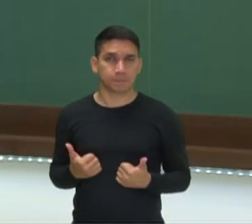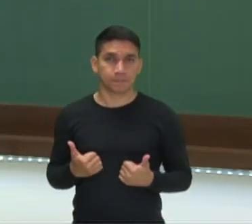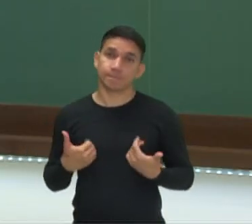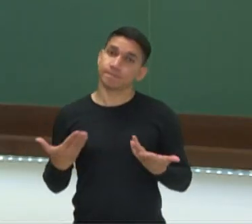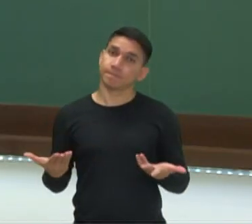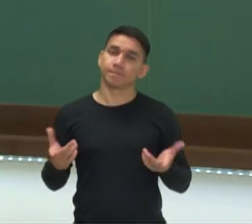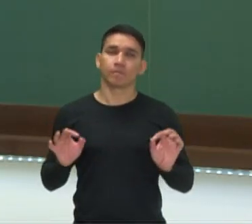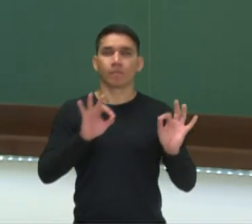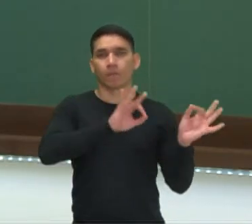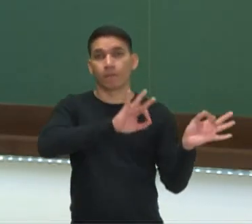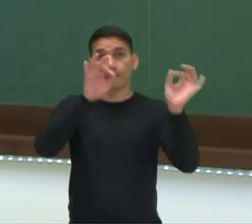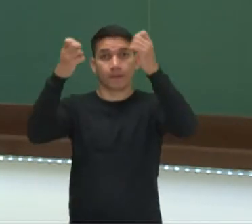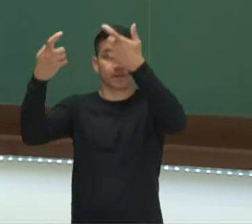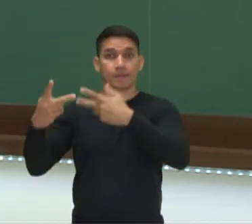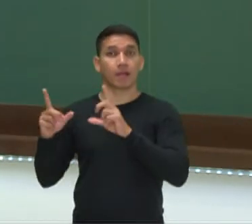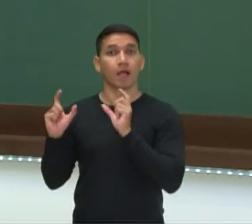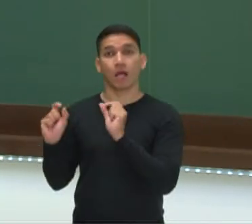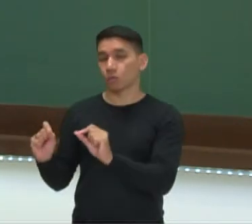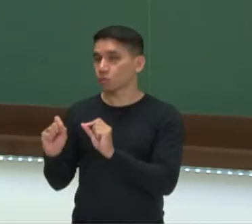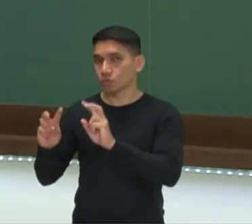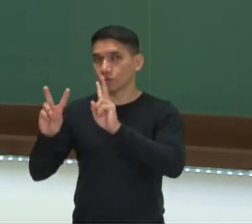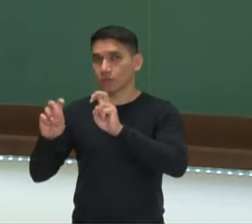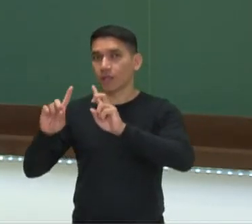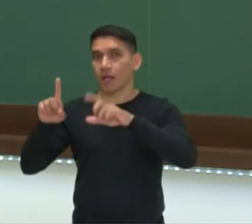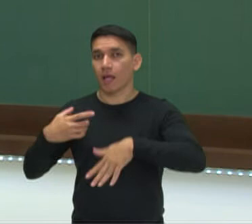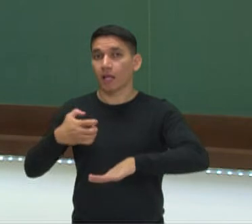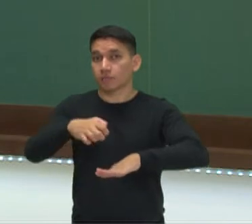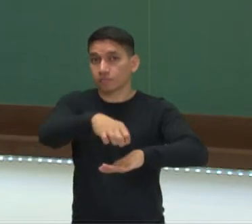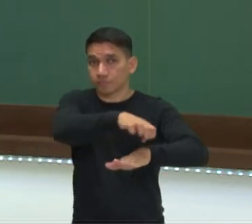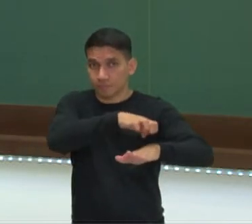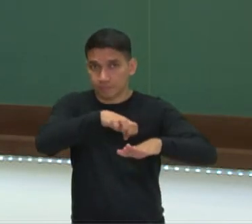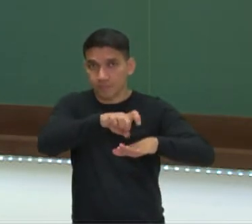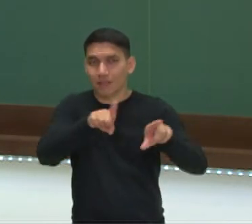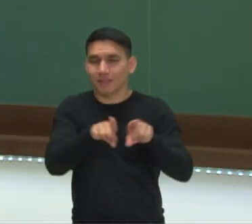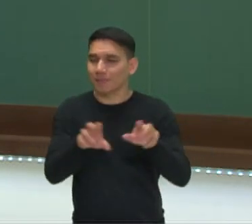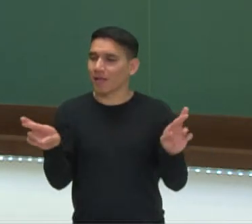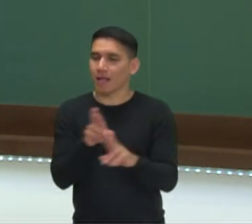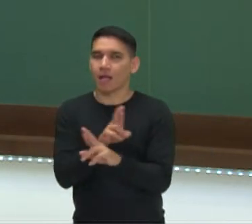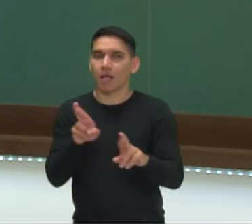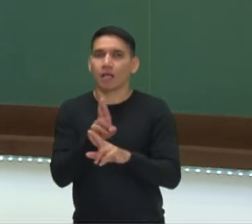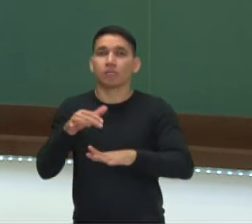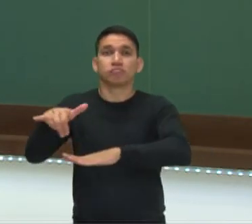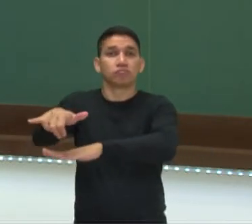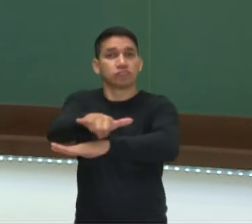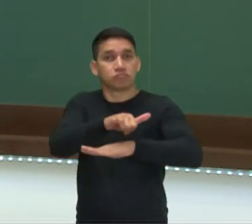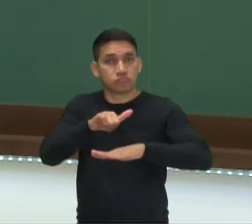Bom, gente, nesse vídeo nós falamos sobre resistência elétrica e sua relação com a corrente